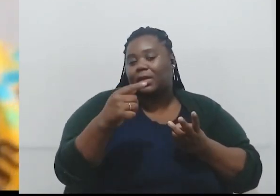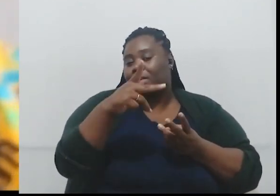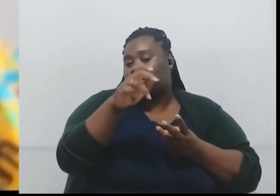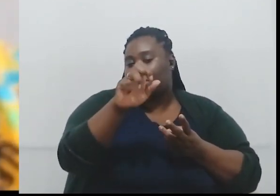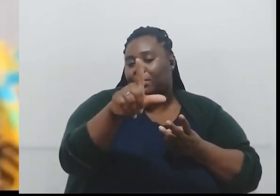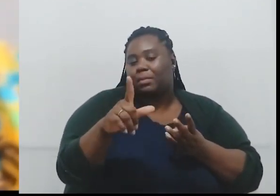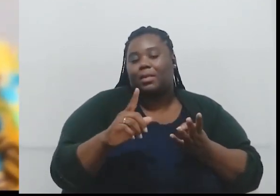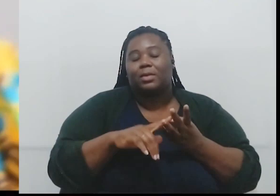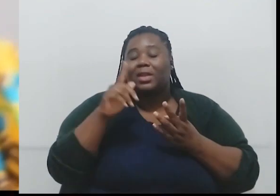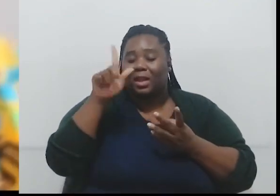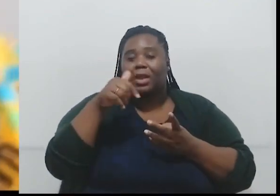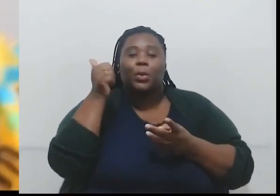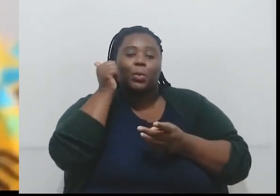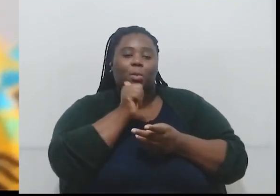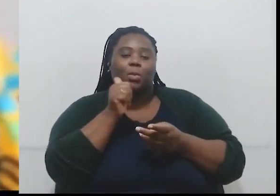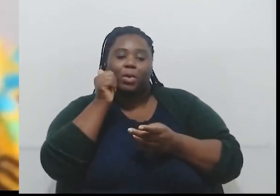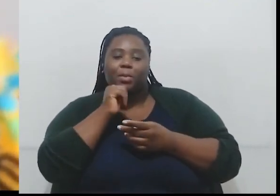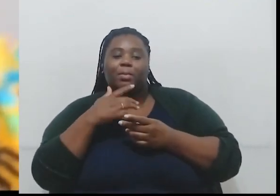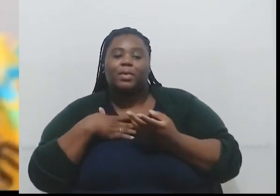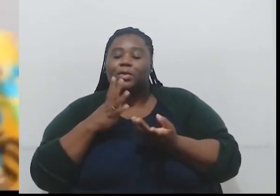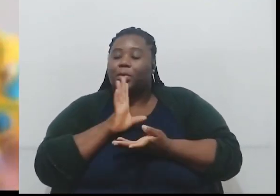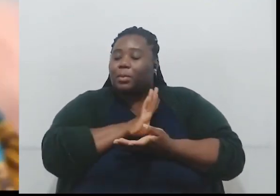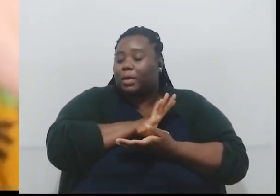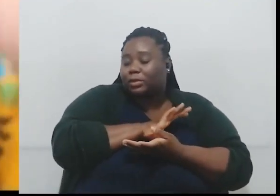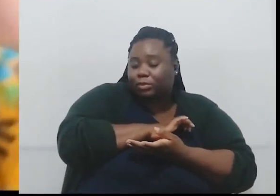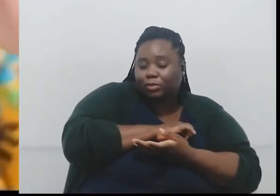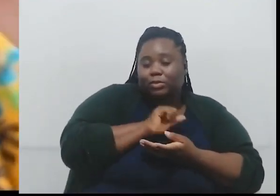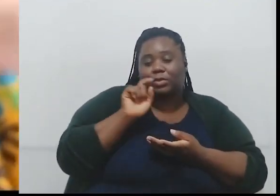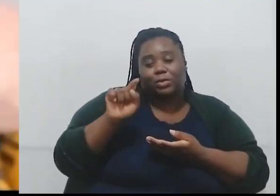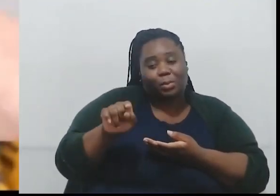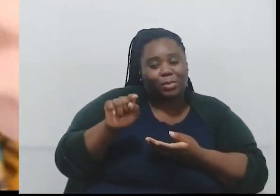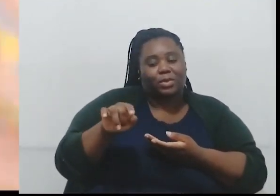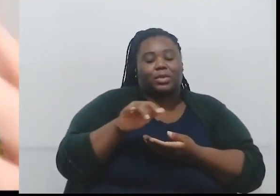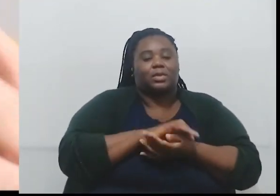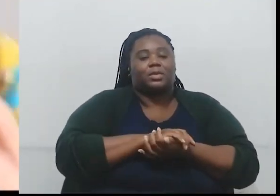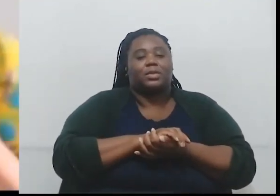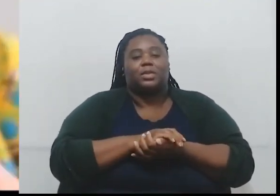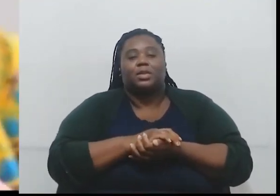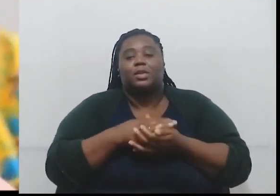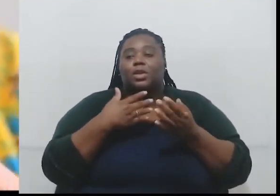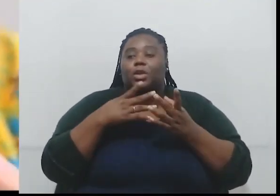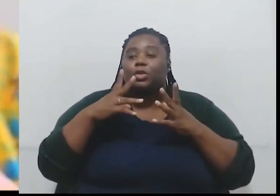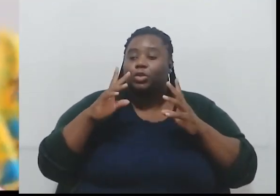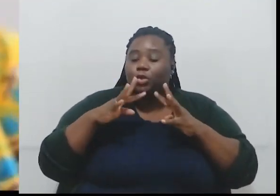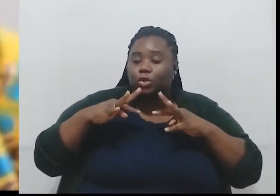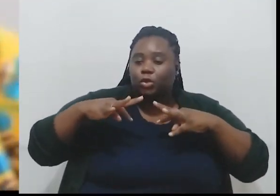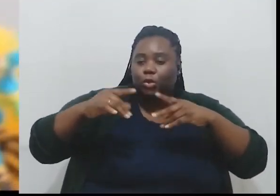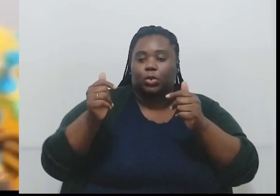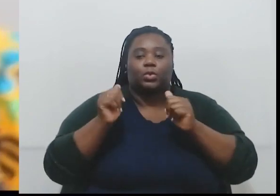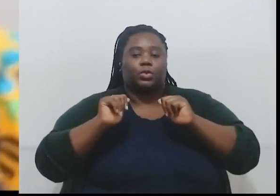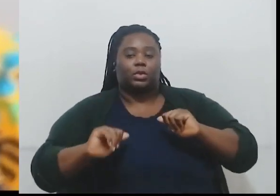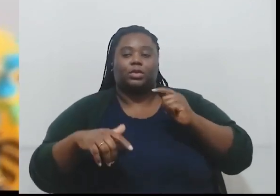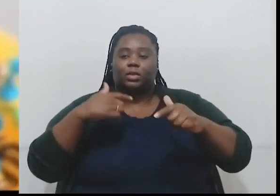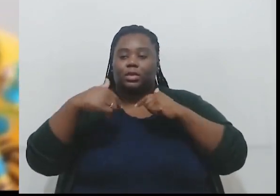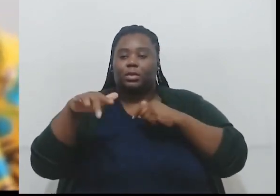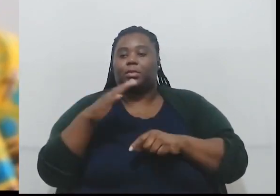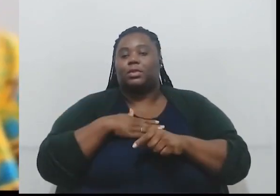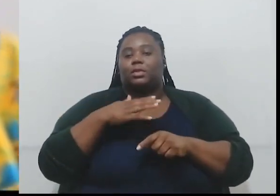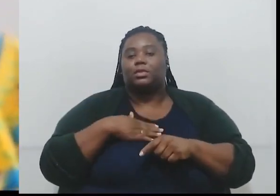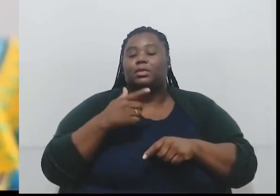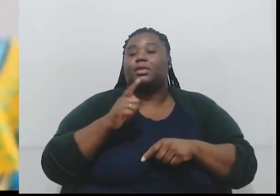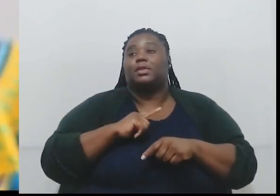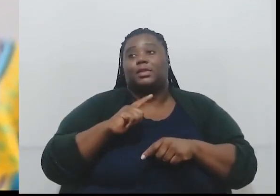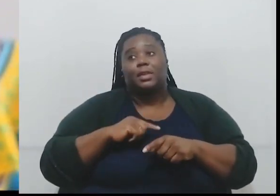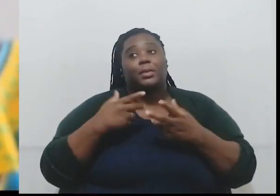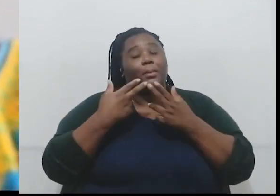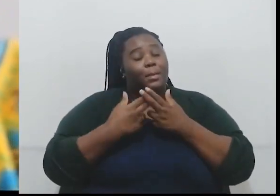uma mulher assim que eu tenho uma paixão. Acho que os artistas que trabalharam comigo, que tiveram essa paciência, a Bethânia